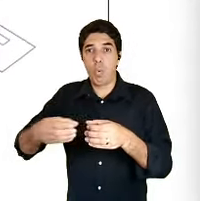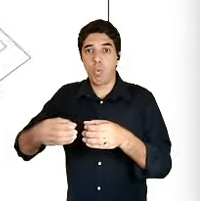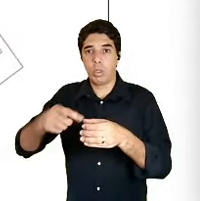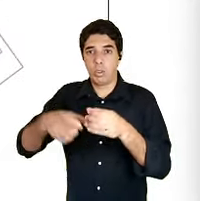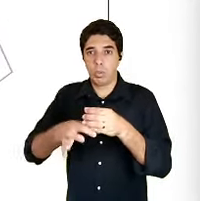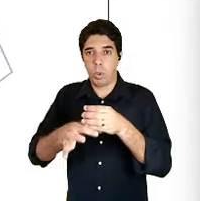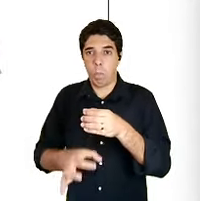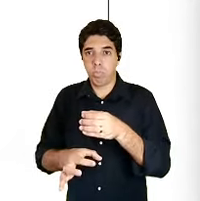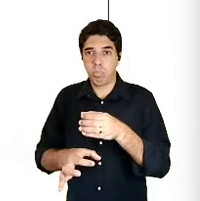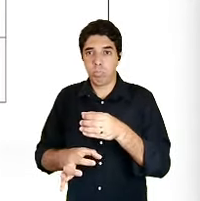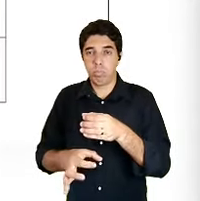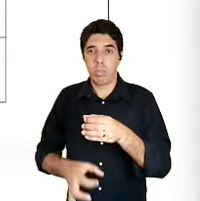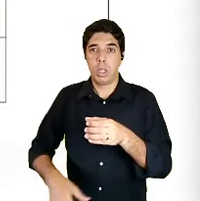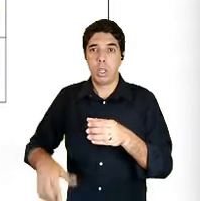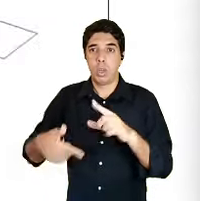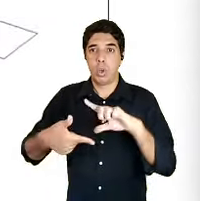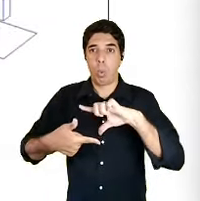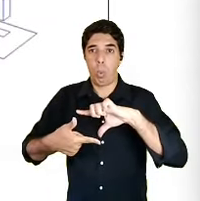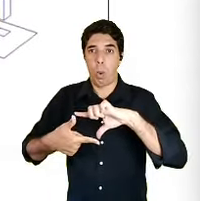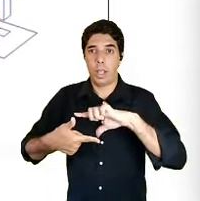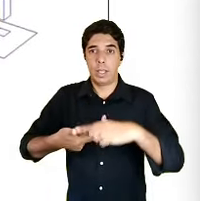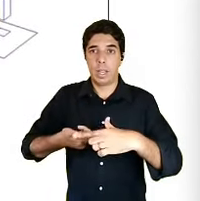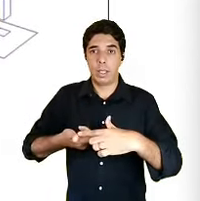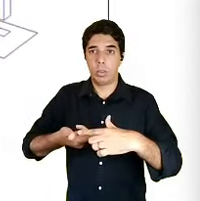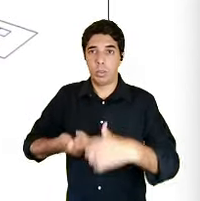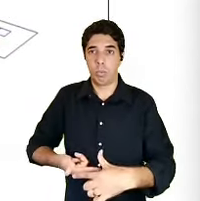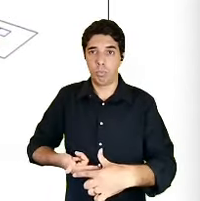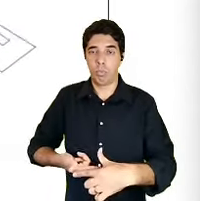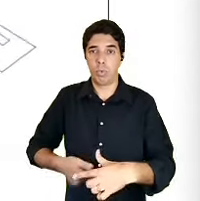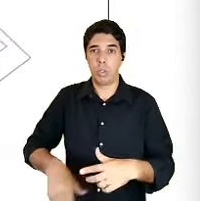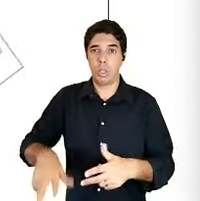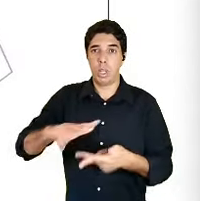Então, eu vou conseguir observar esses sólidos por outro lado,